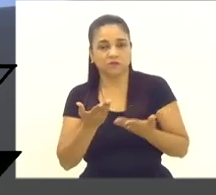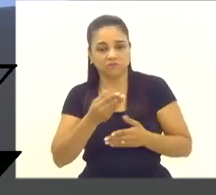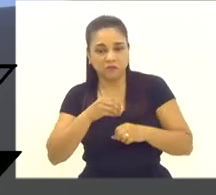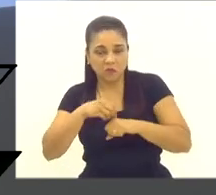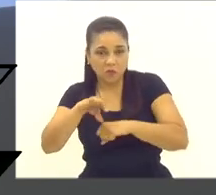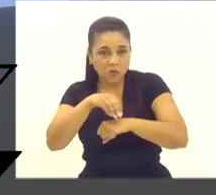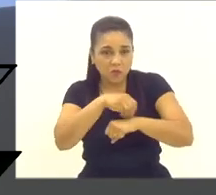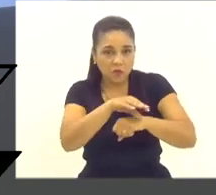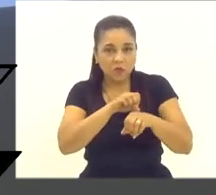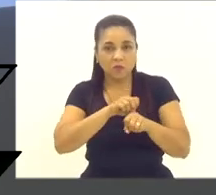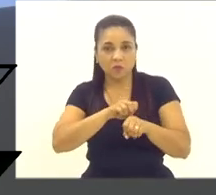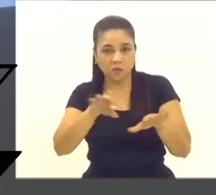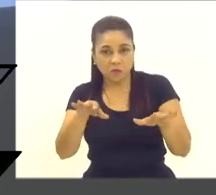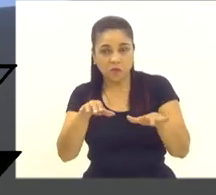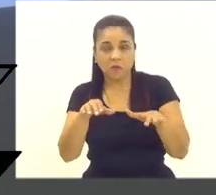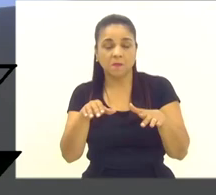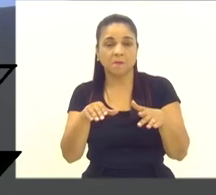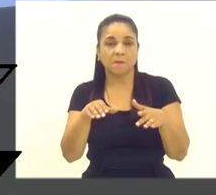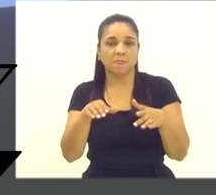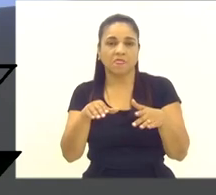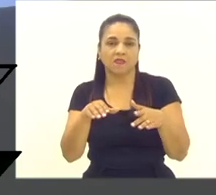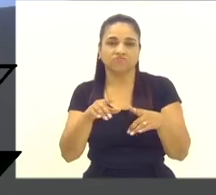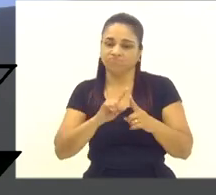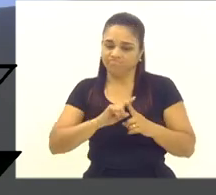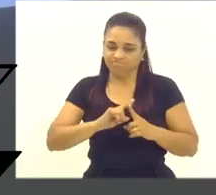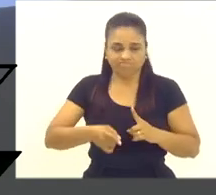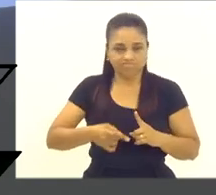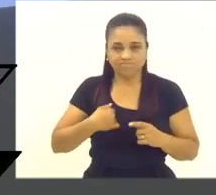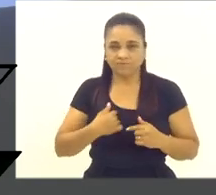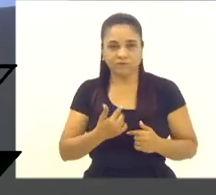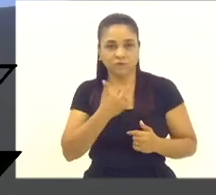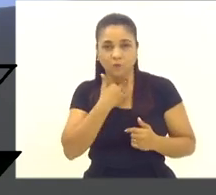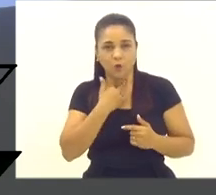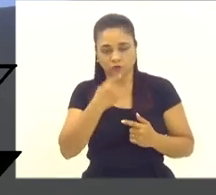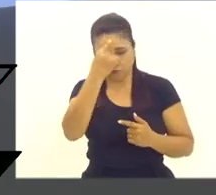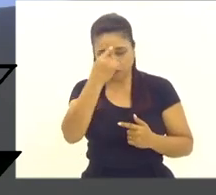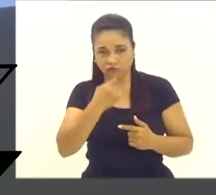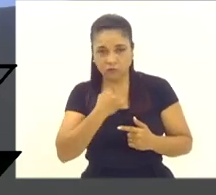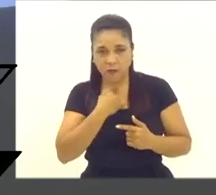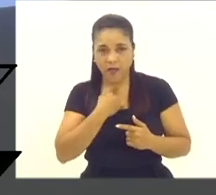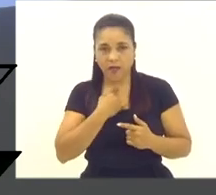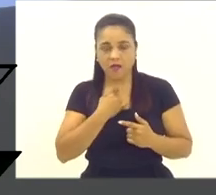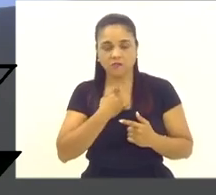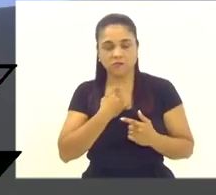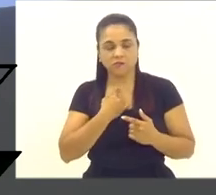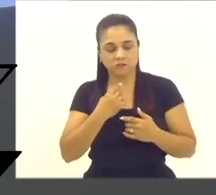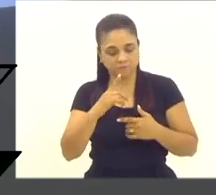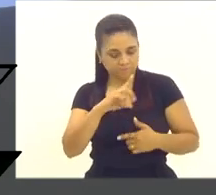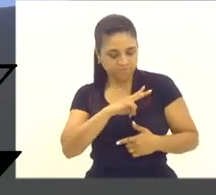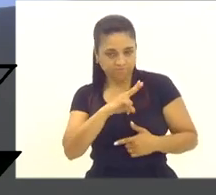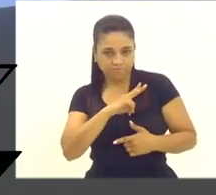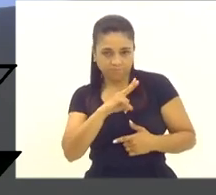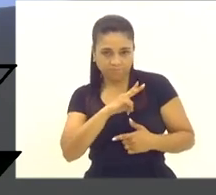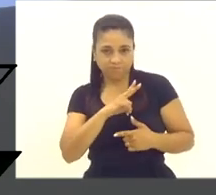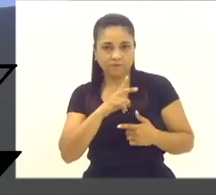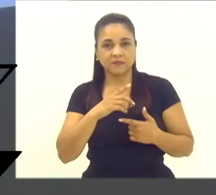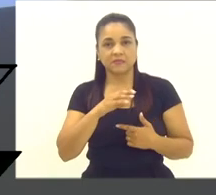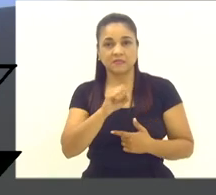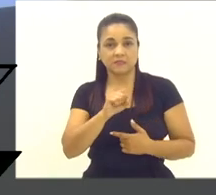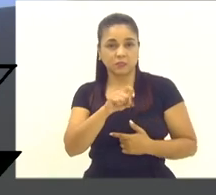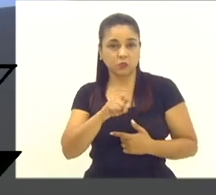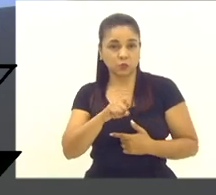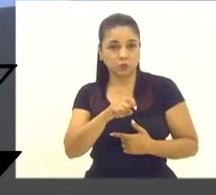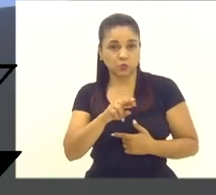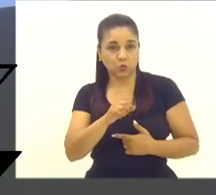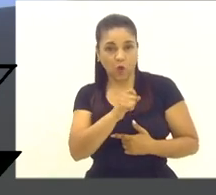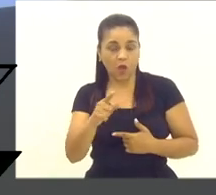também não não com sentido de imagens íntimas e a utilização não com sentido de